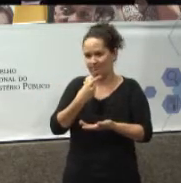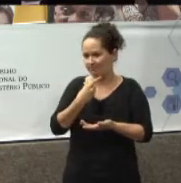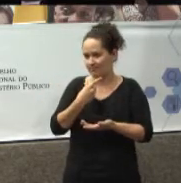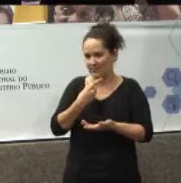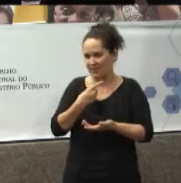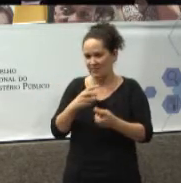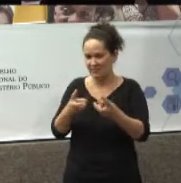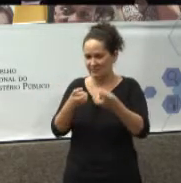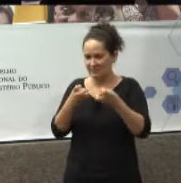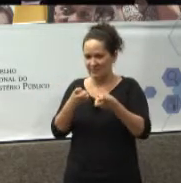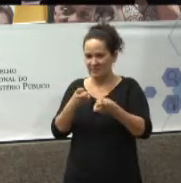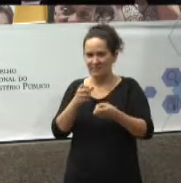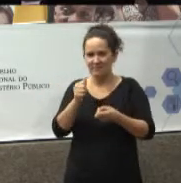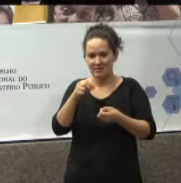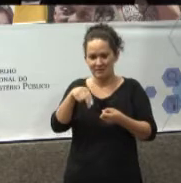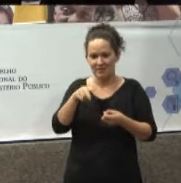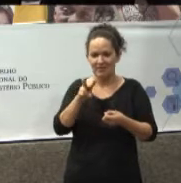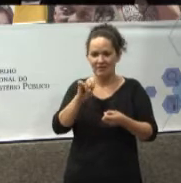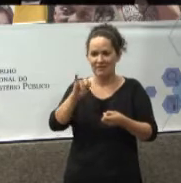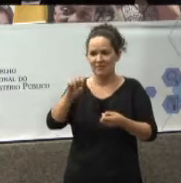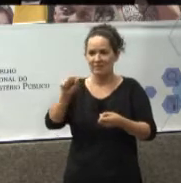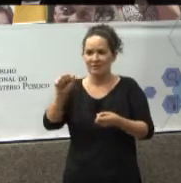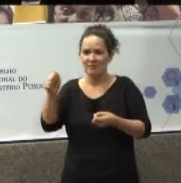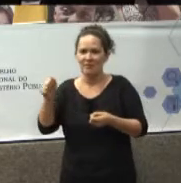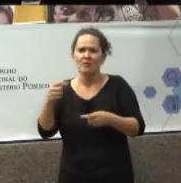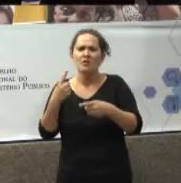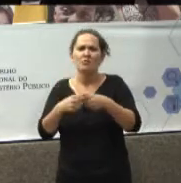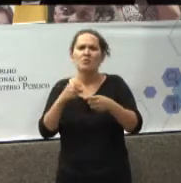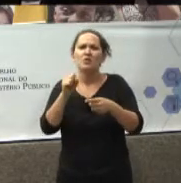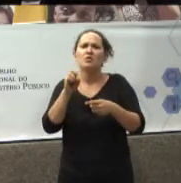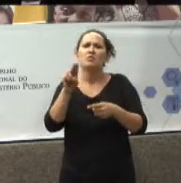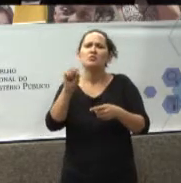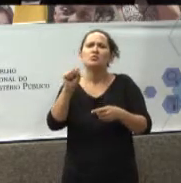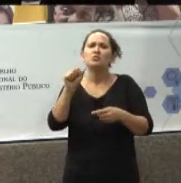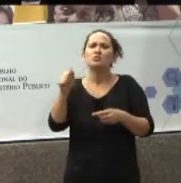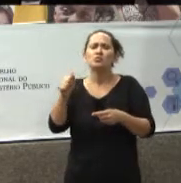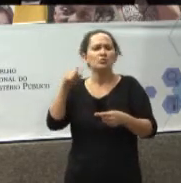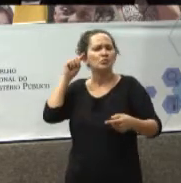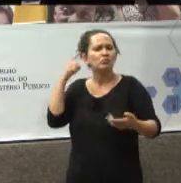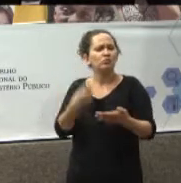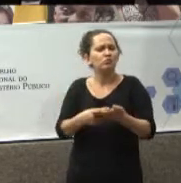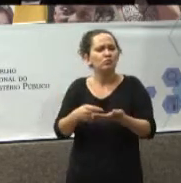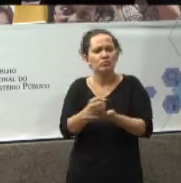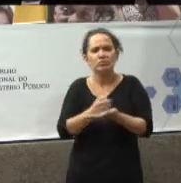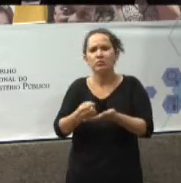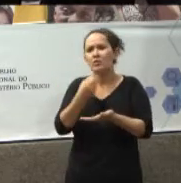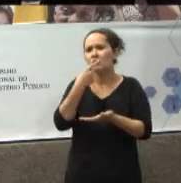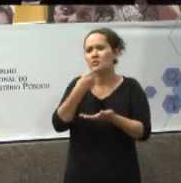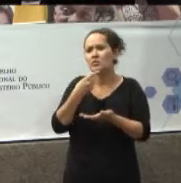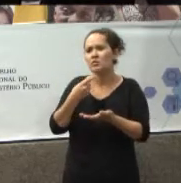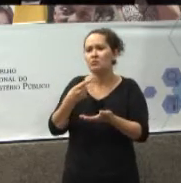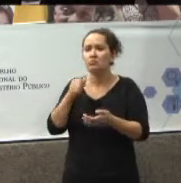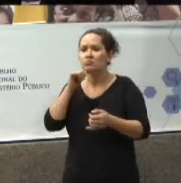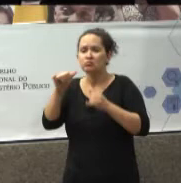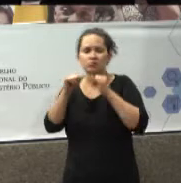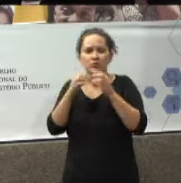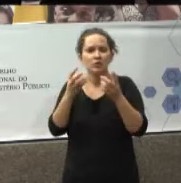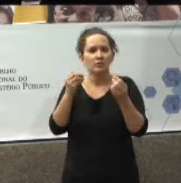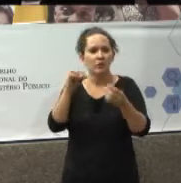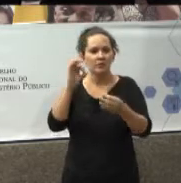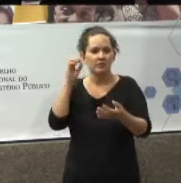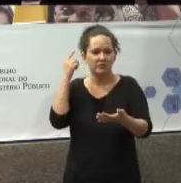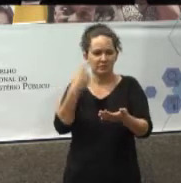reconhecer pela anvisa e por que o sul está obrigado a fornecer por que o sul está obrigado a fornecer eu colocaria diversas decisões judiciais